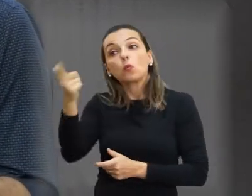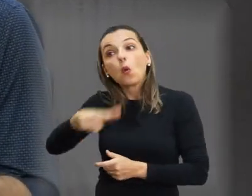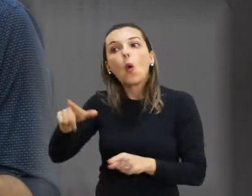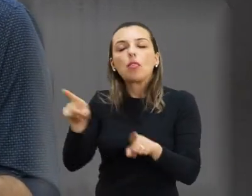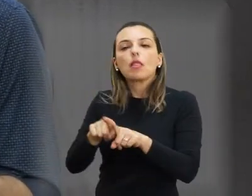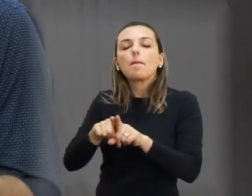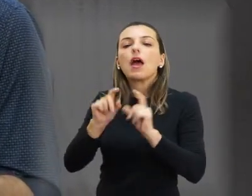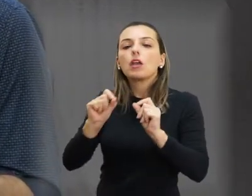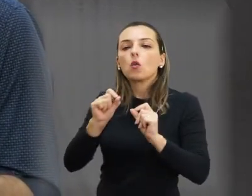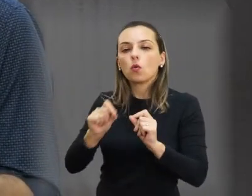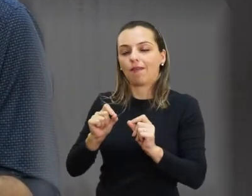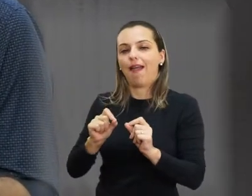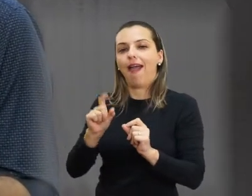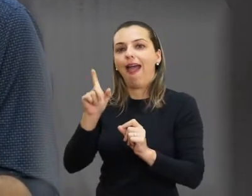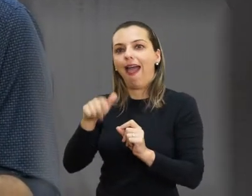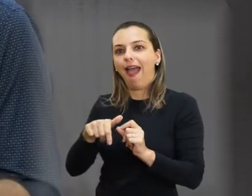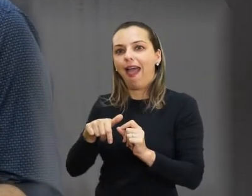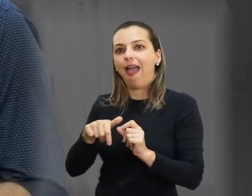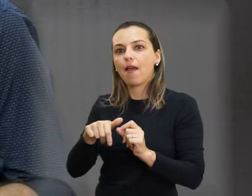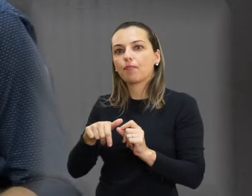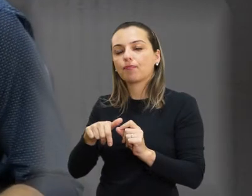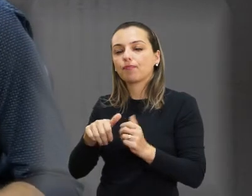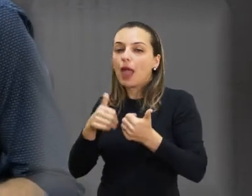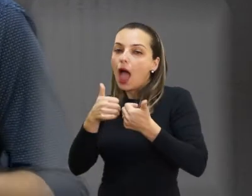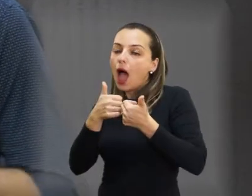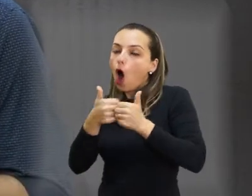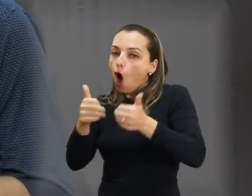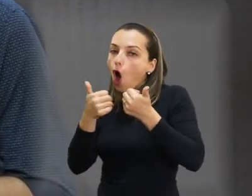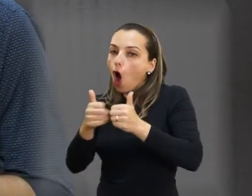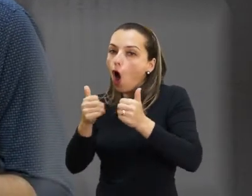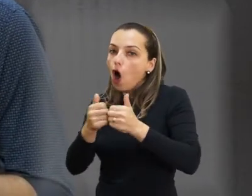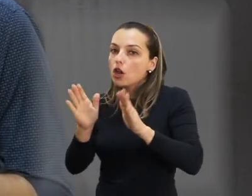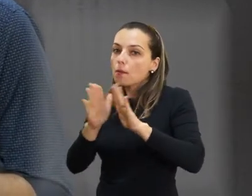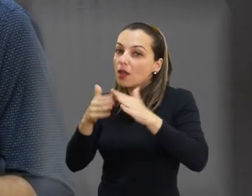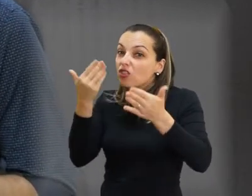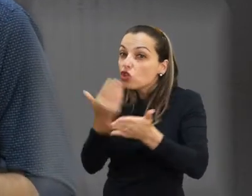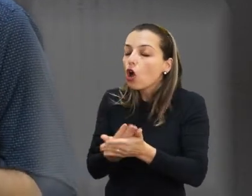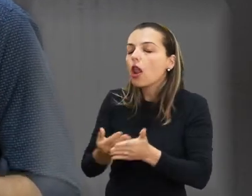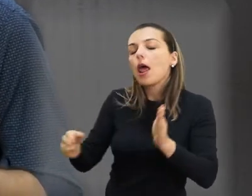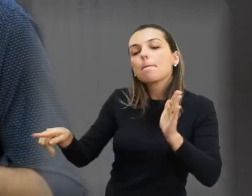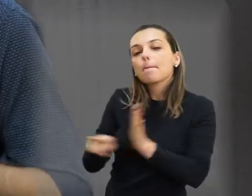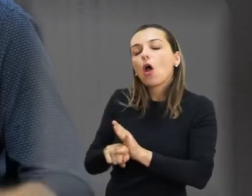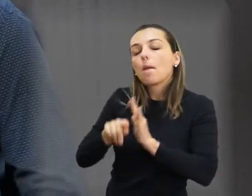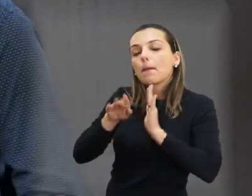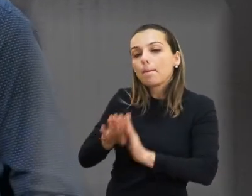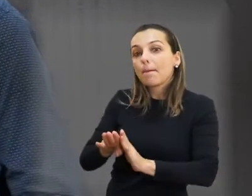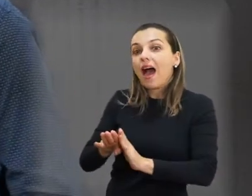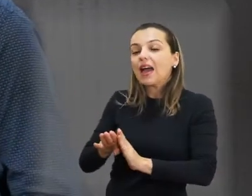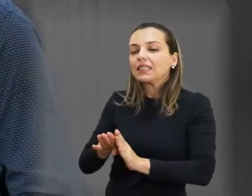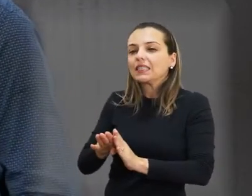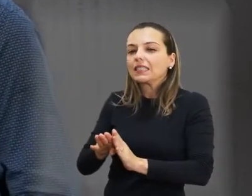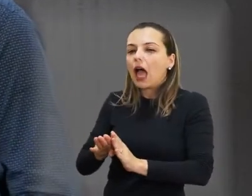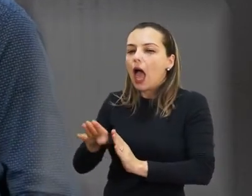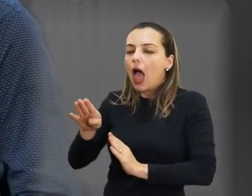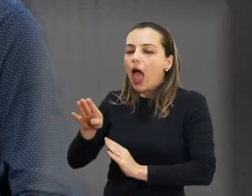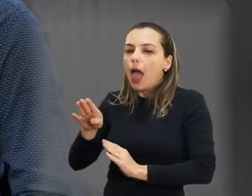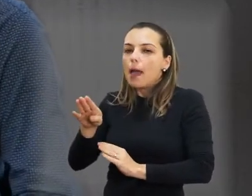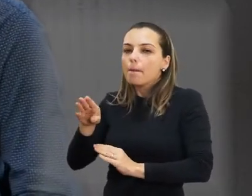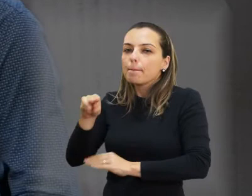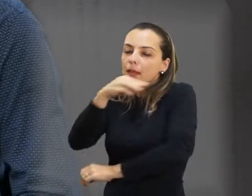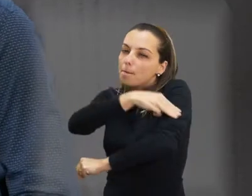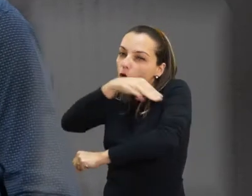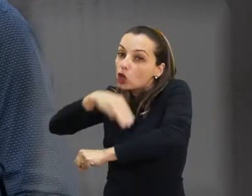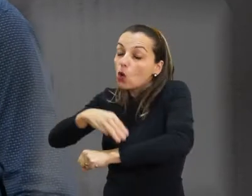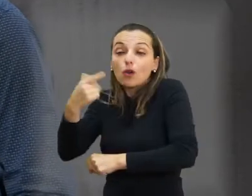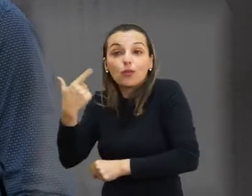importante, foi a falta de ônibus escolar com monitor, que foi no SEC, Centro Educacional AABB, que a gente foi por causa de